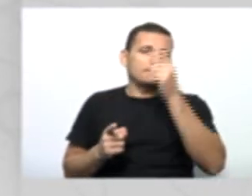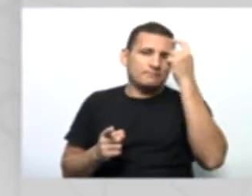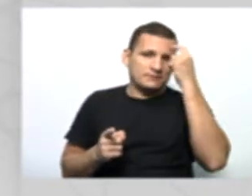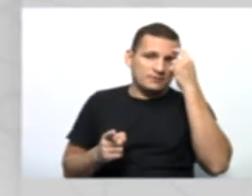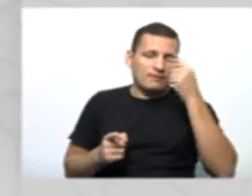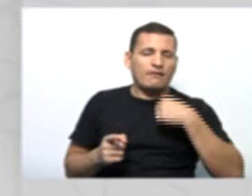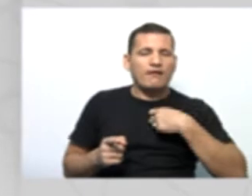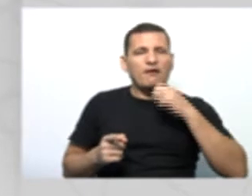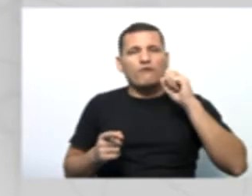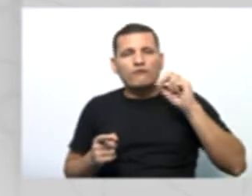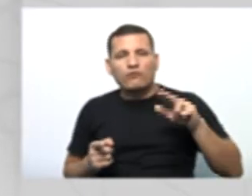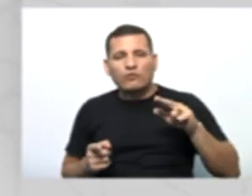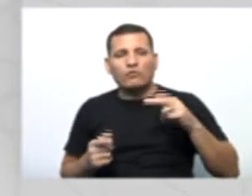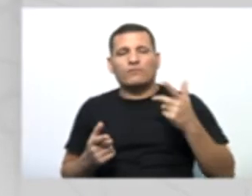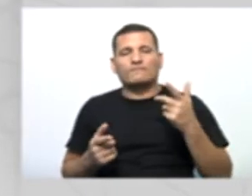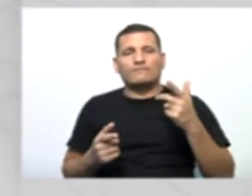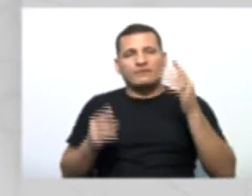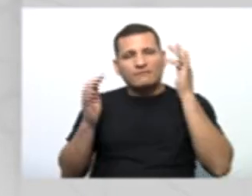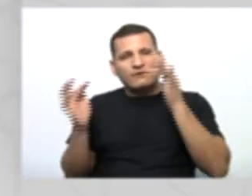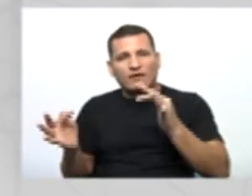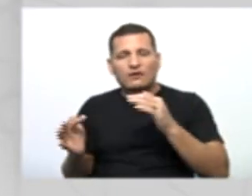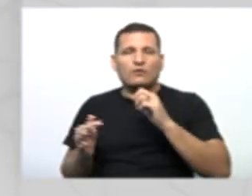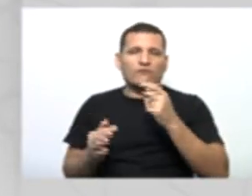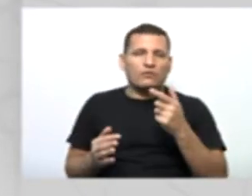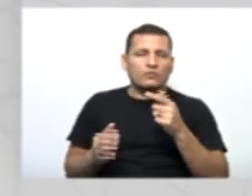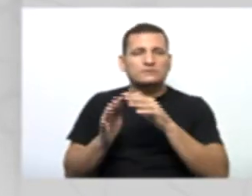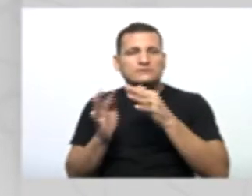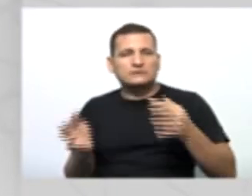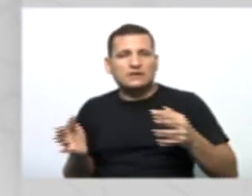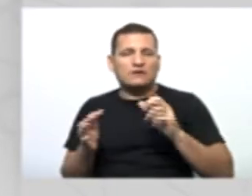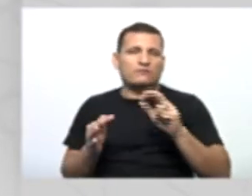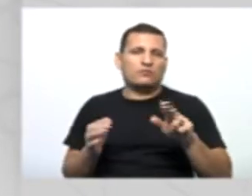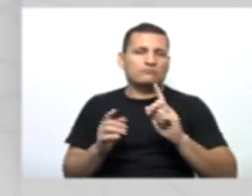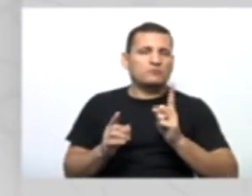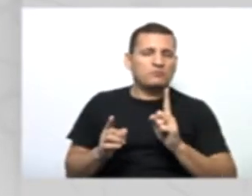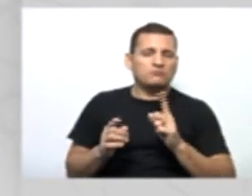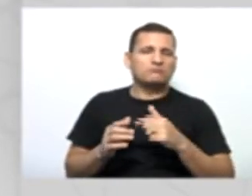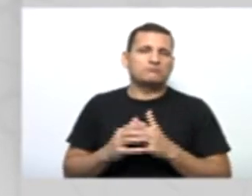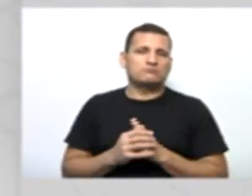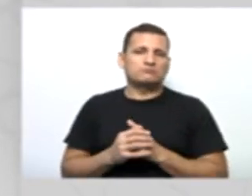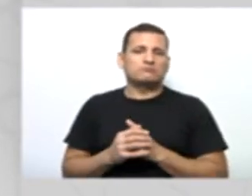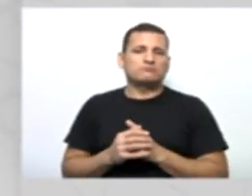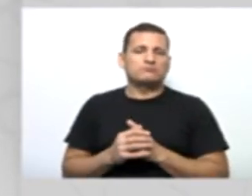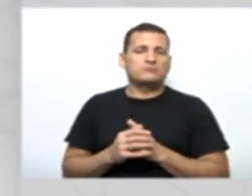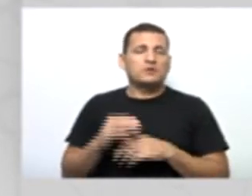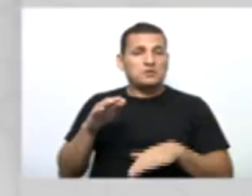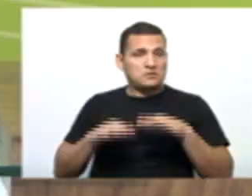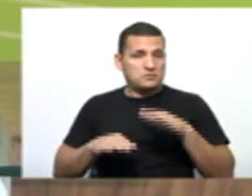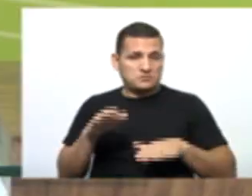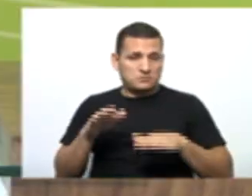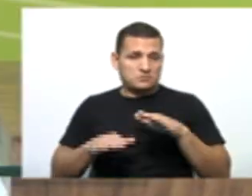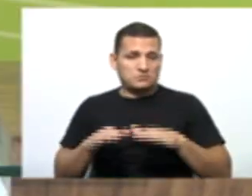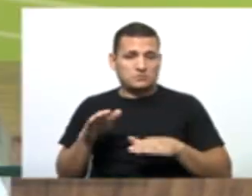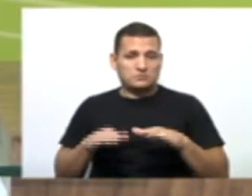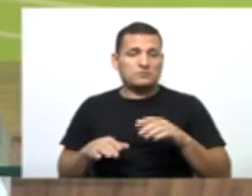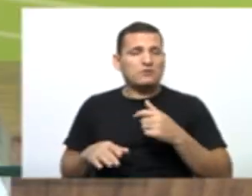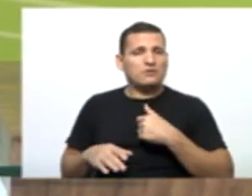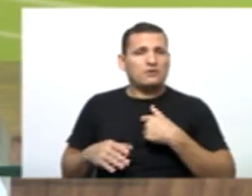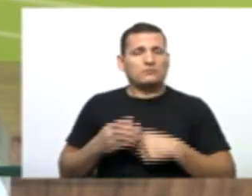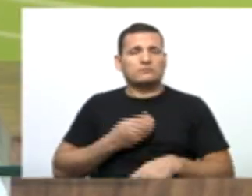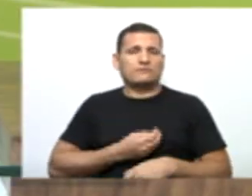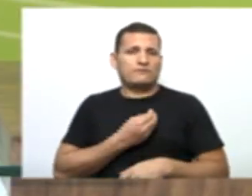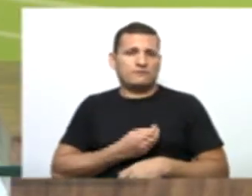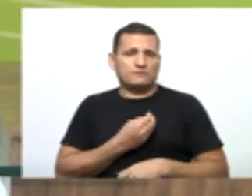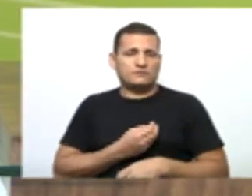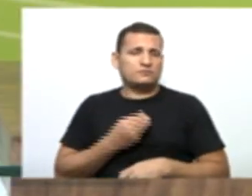vou agir assim porque simplicidade é um valor que deve ser seguido. Não, geralmente eu vivencio